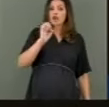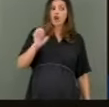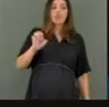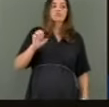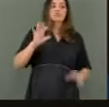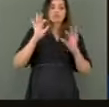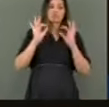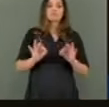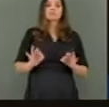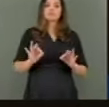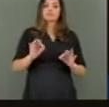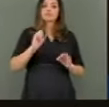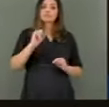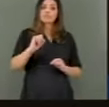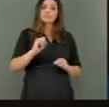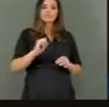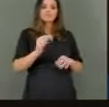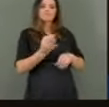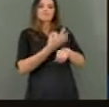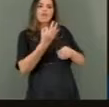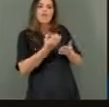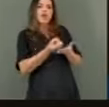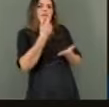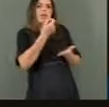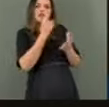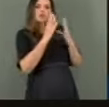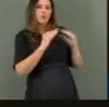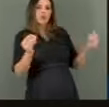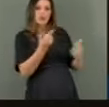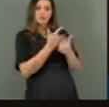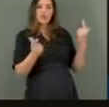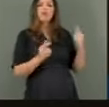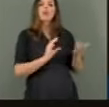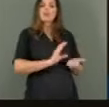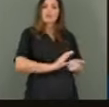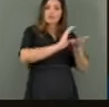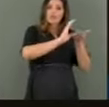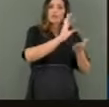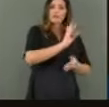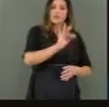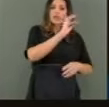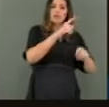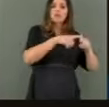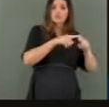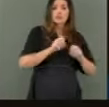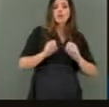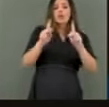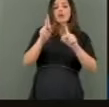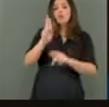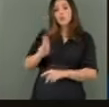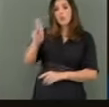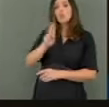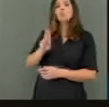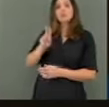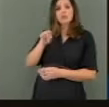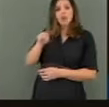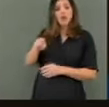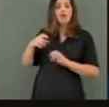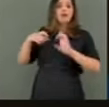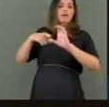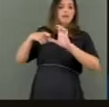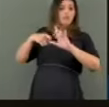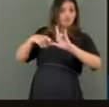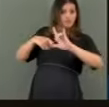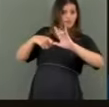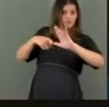são resistentes ou refratárias, sim, o Conselho Federal de Medicina, ele aprova. Eu acho que tem uma coisa muito importante, que